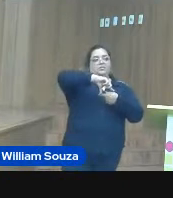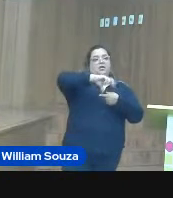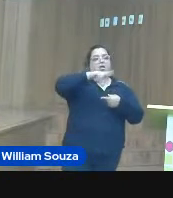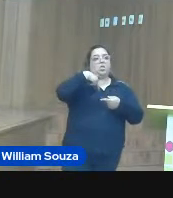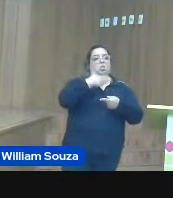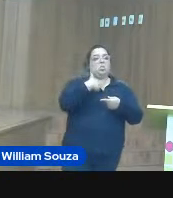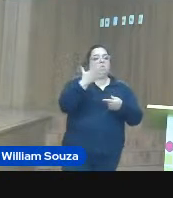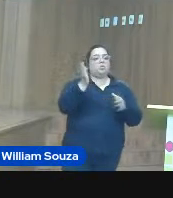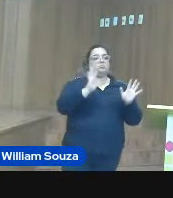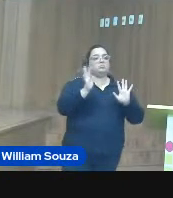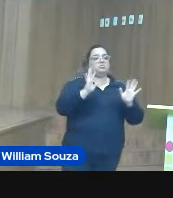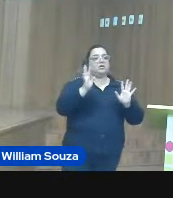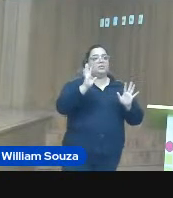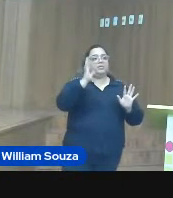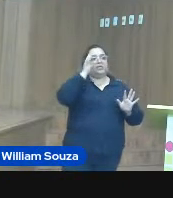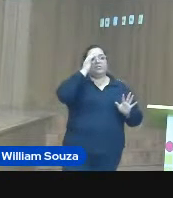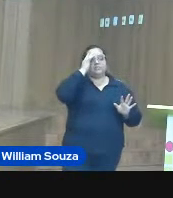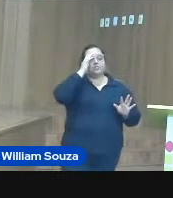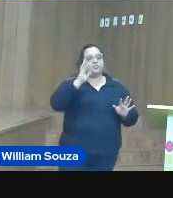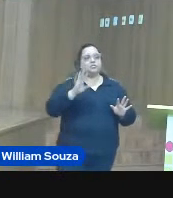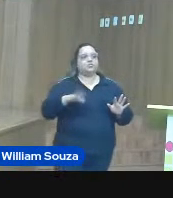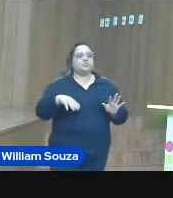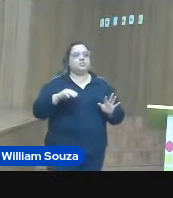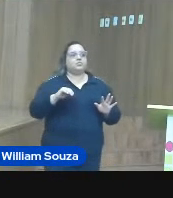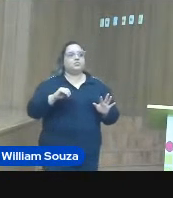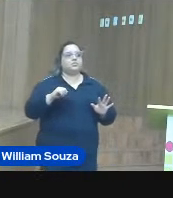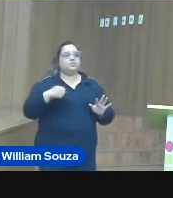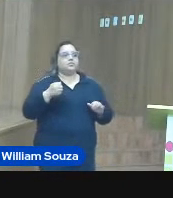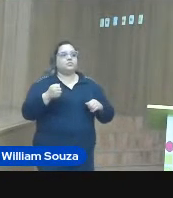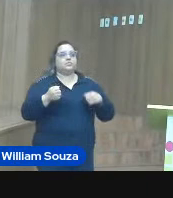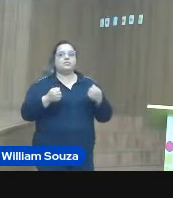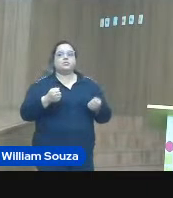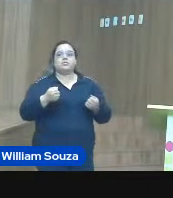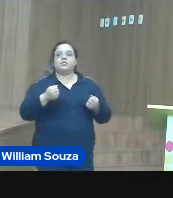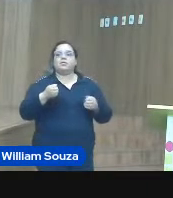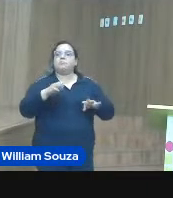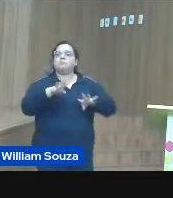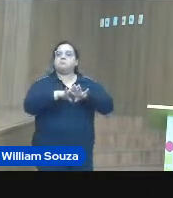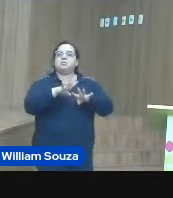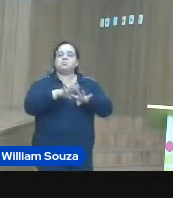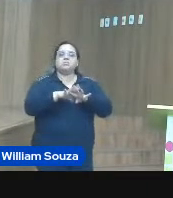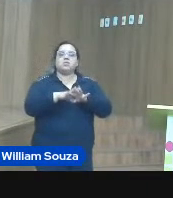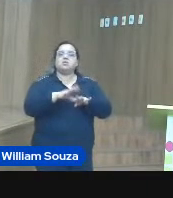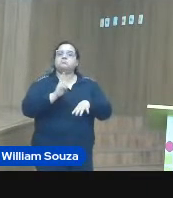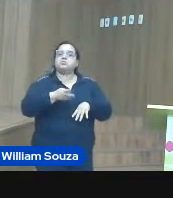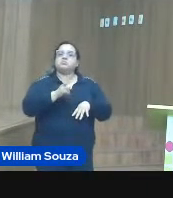objetos matemáticos, eles são como sempre foram e como sempre